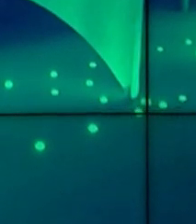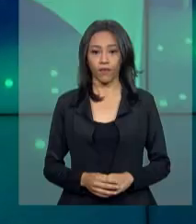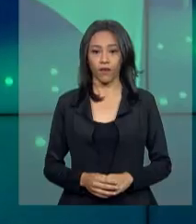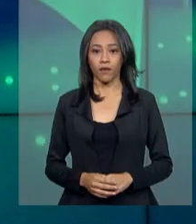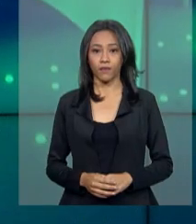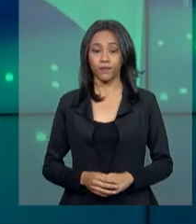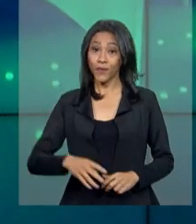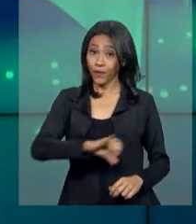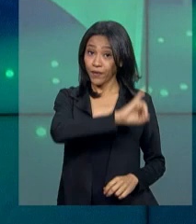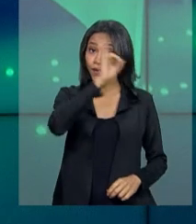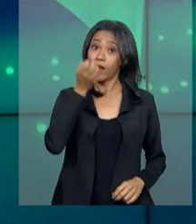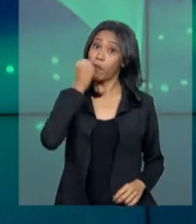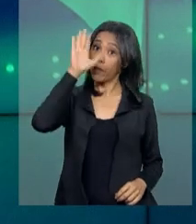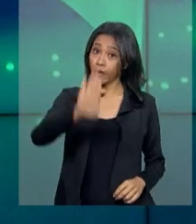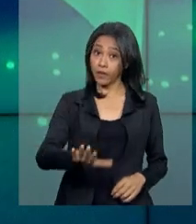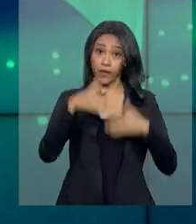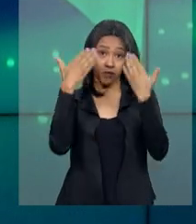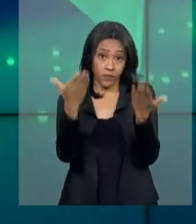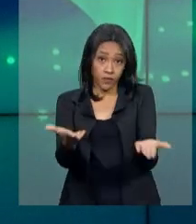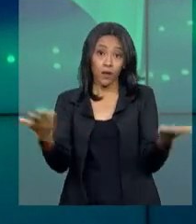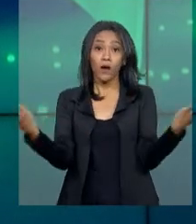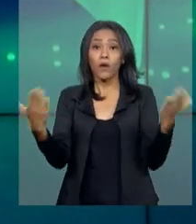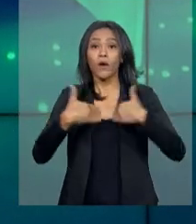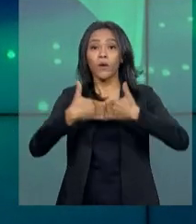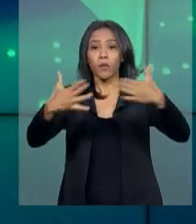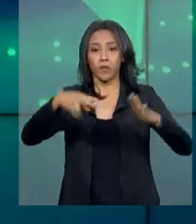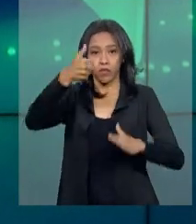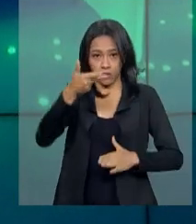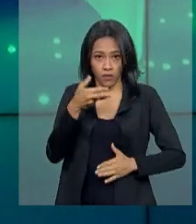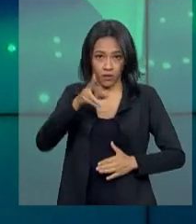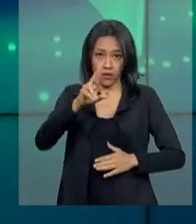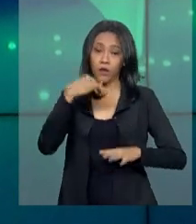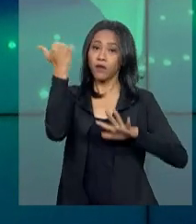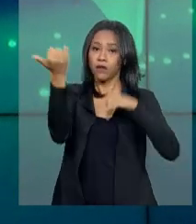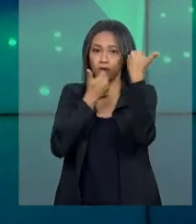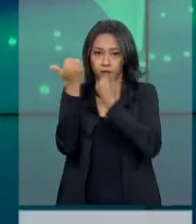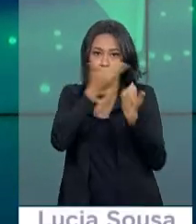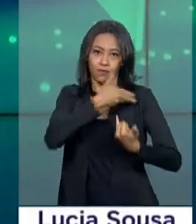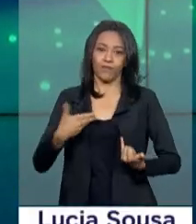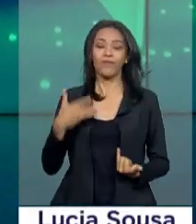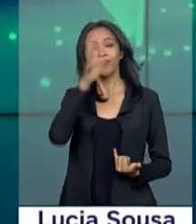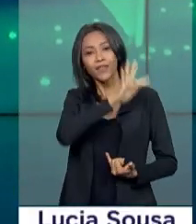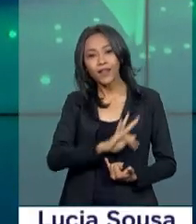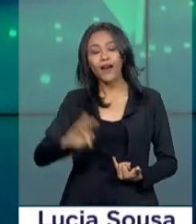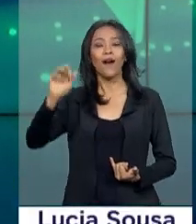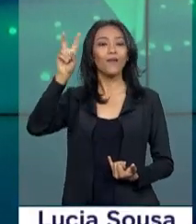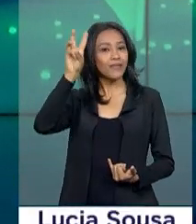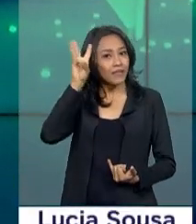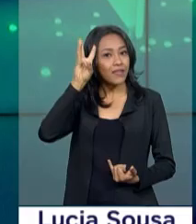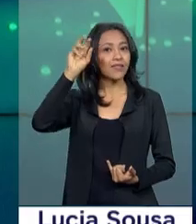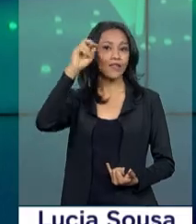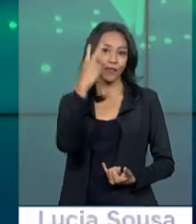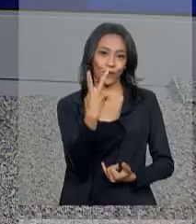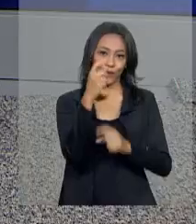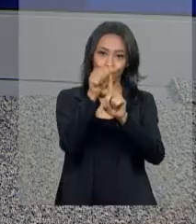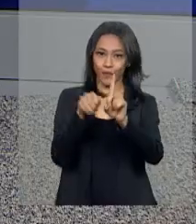Olá, boa tarde para você. Começa agora o Repórter NBR com as notícias do governo federal desta terça-feira, 2 de